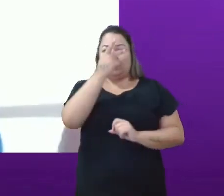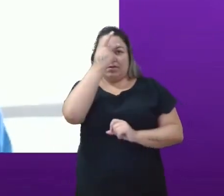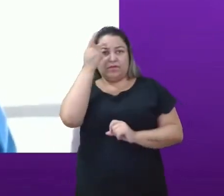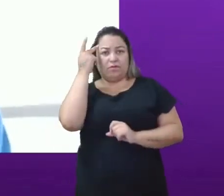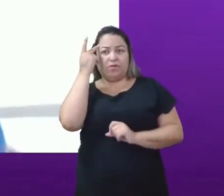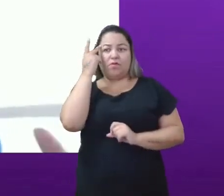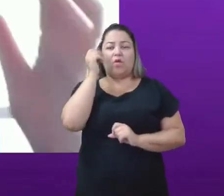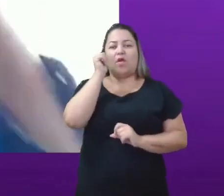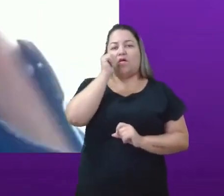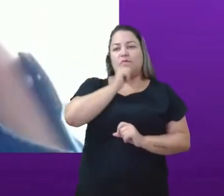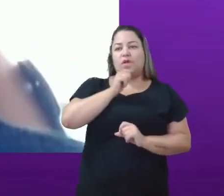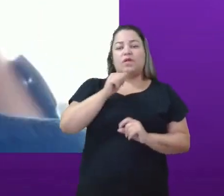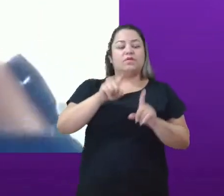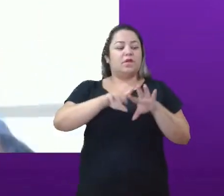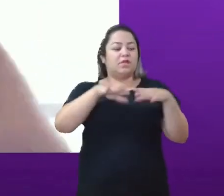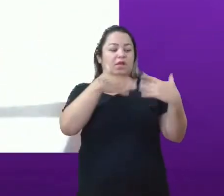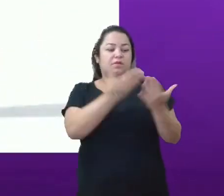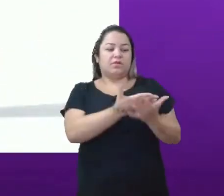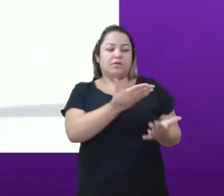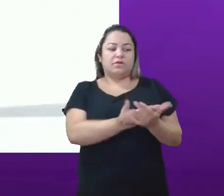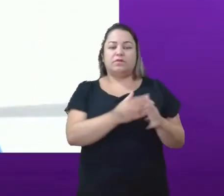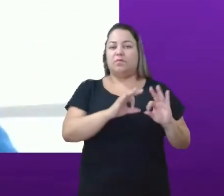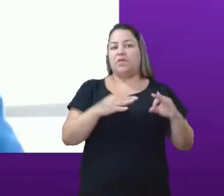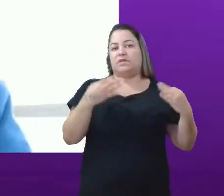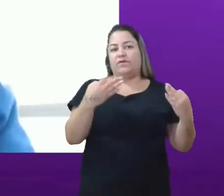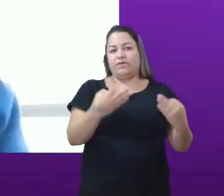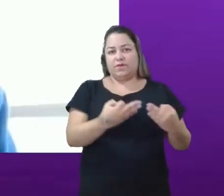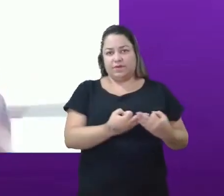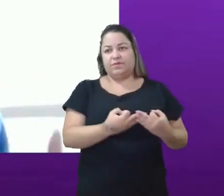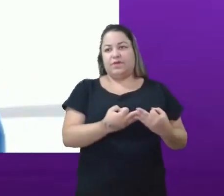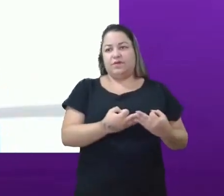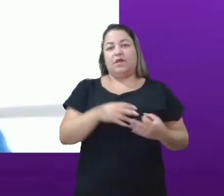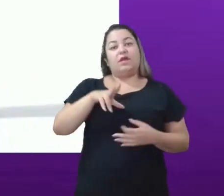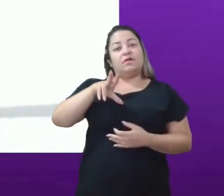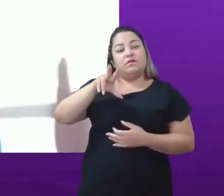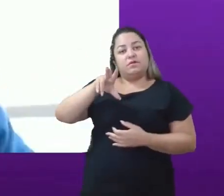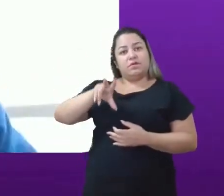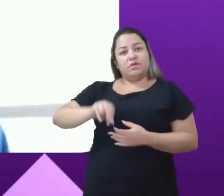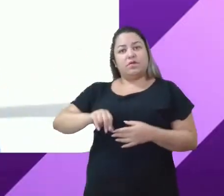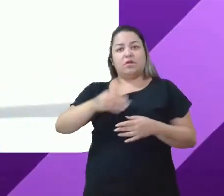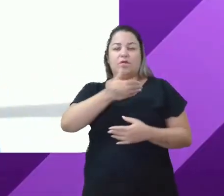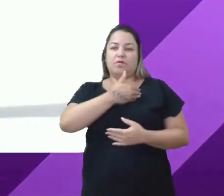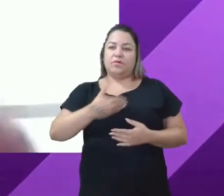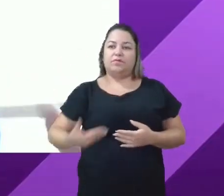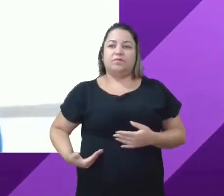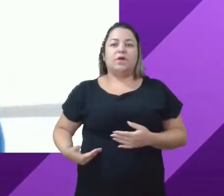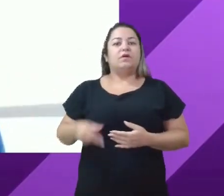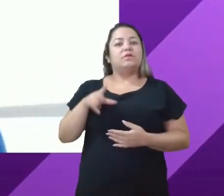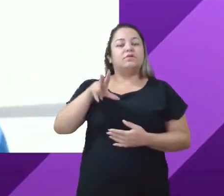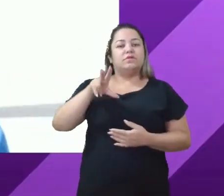lugar das mulheres é o lugar da casa, é o lugar da família, não é o lugar público, não